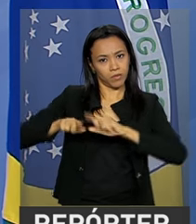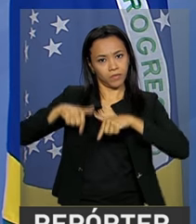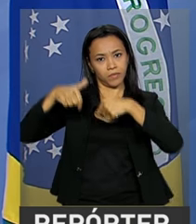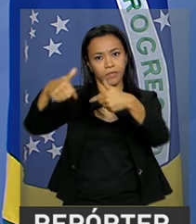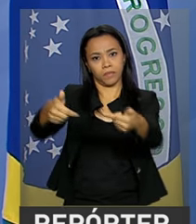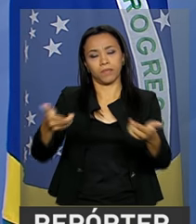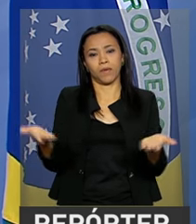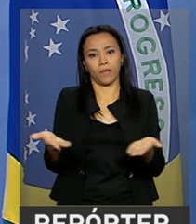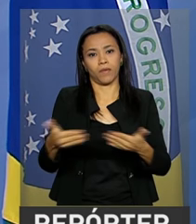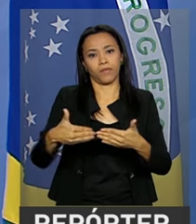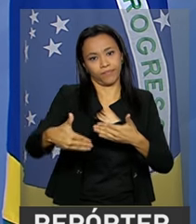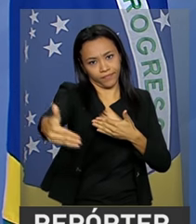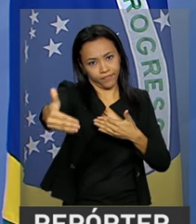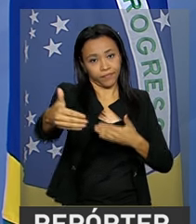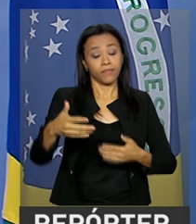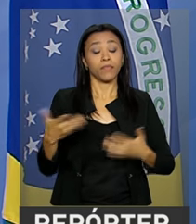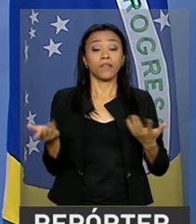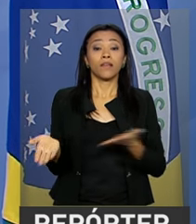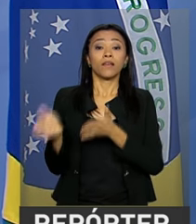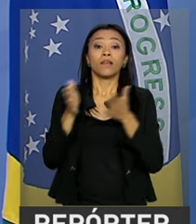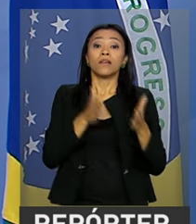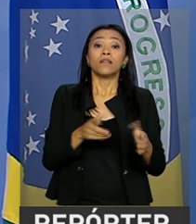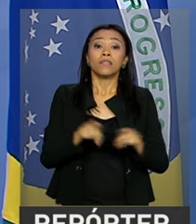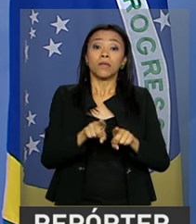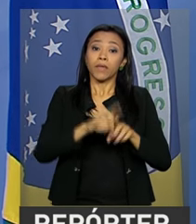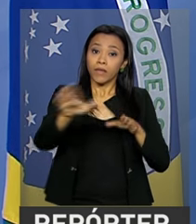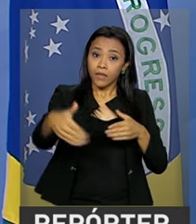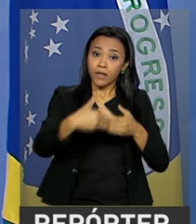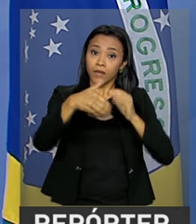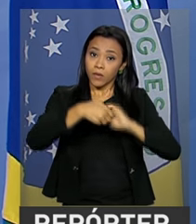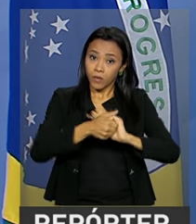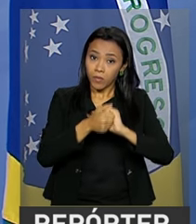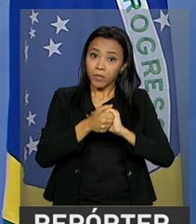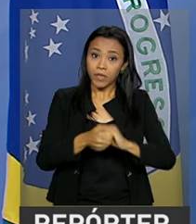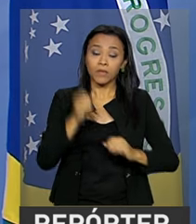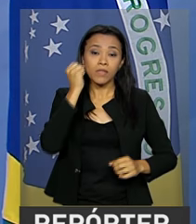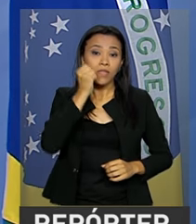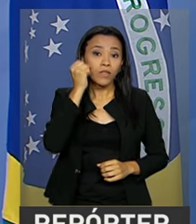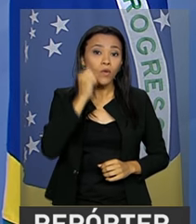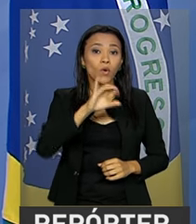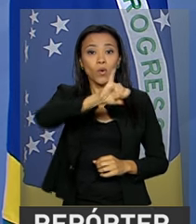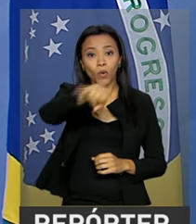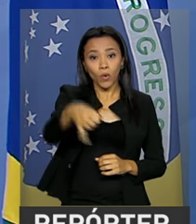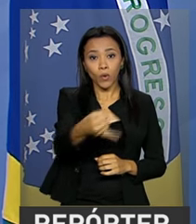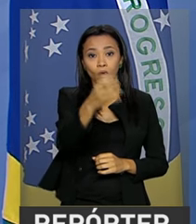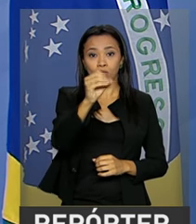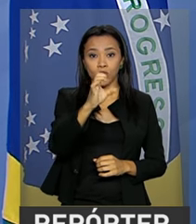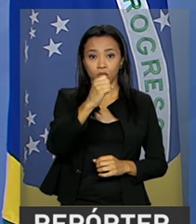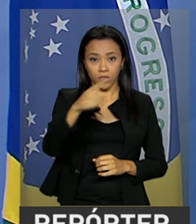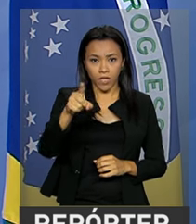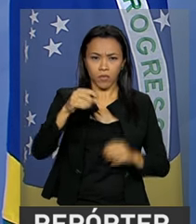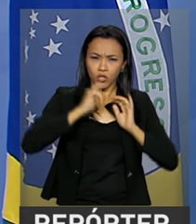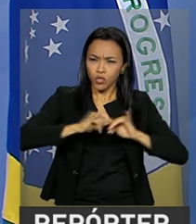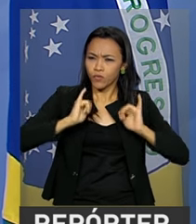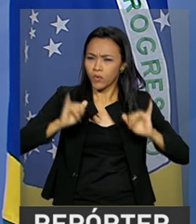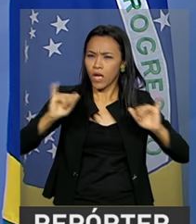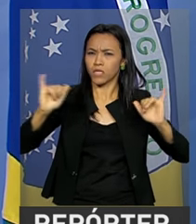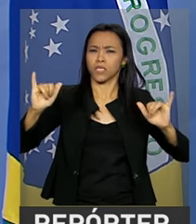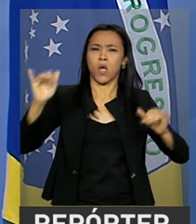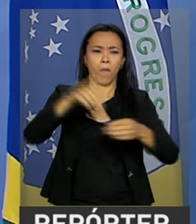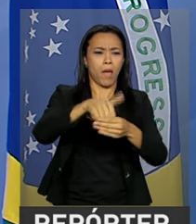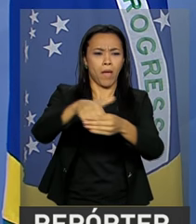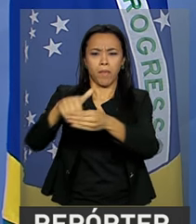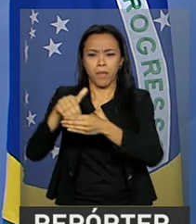assume. Cumprimenta ainda o senador José Medeiros por sua campanha, conduzida com